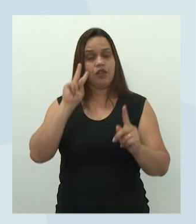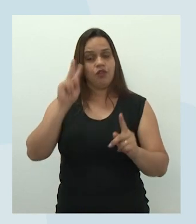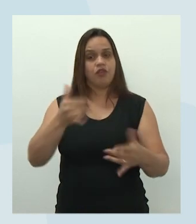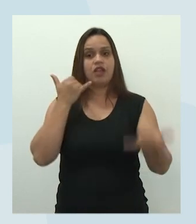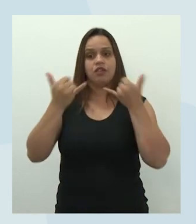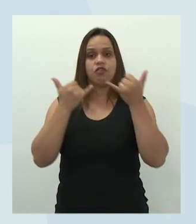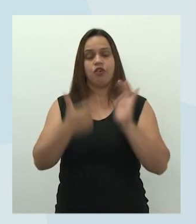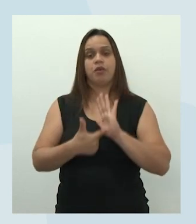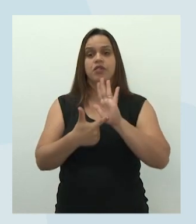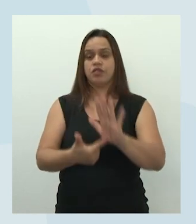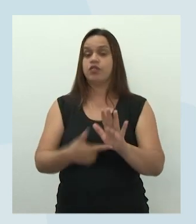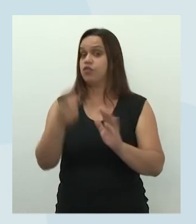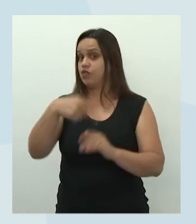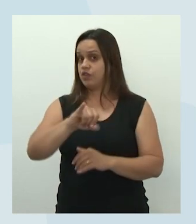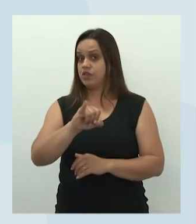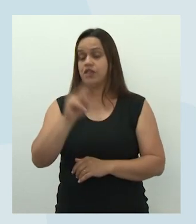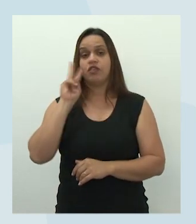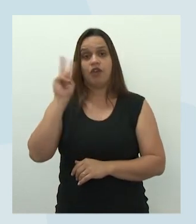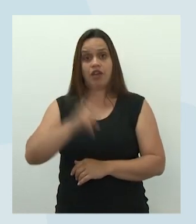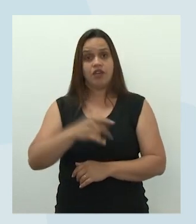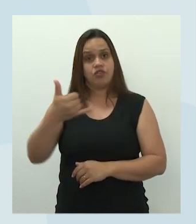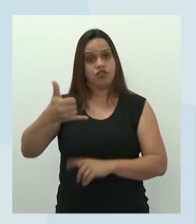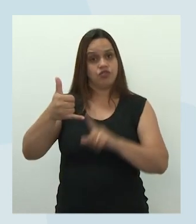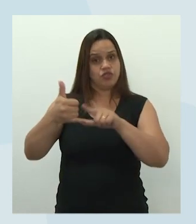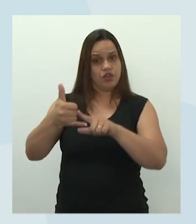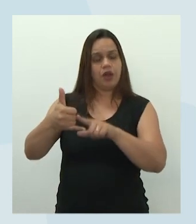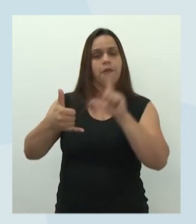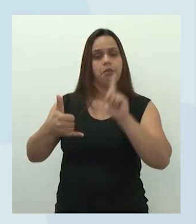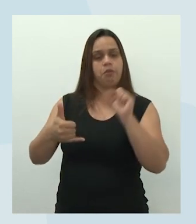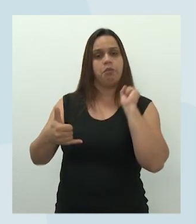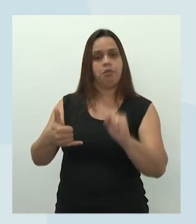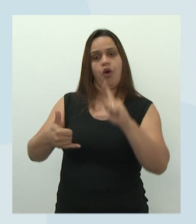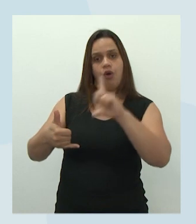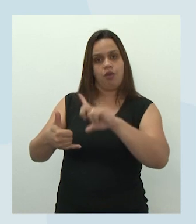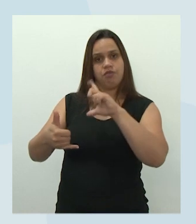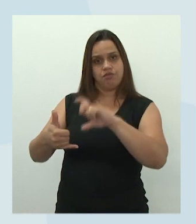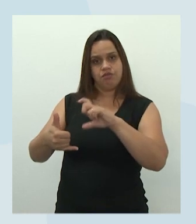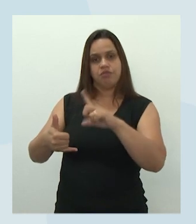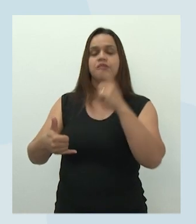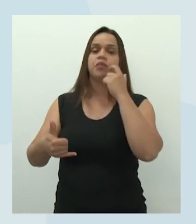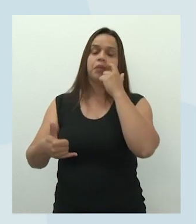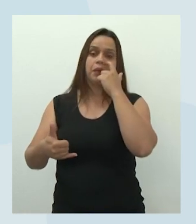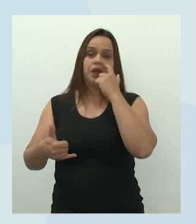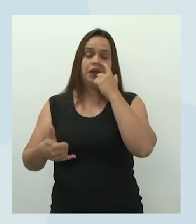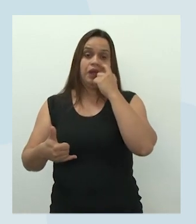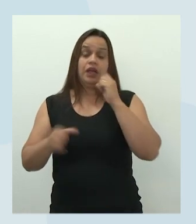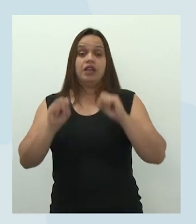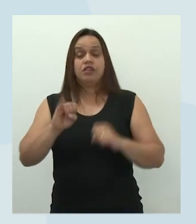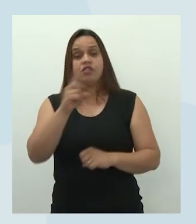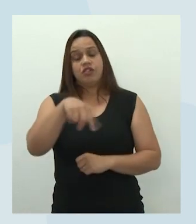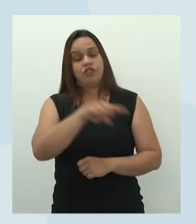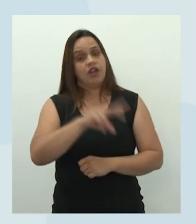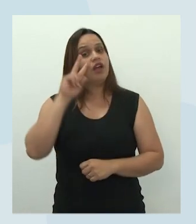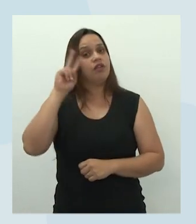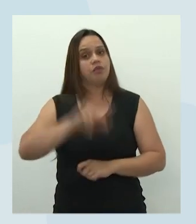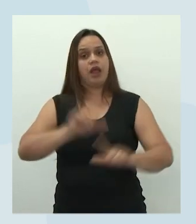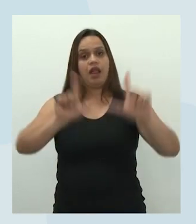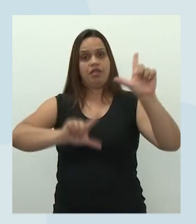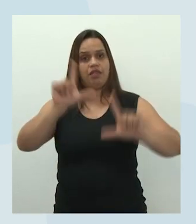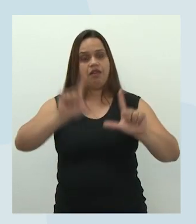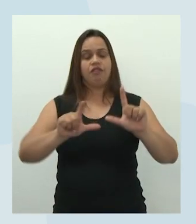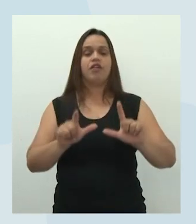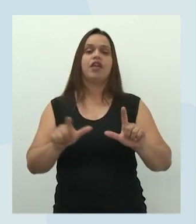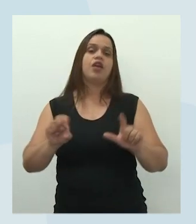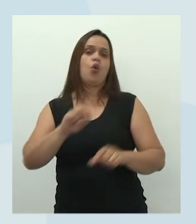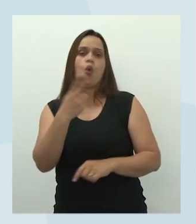Se você estiver assistindo pelo celular, você pode dar o print na tela. E se você estiver assistindo pela